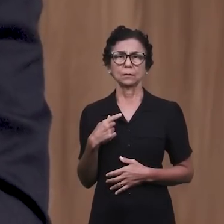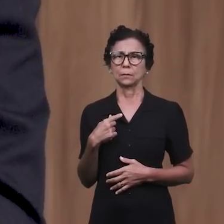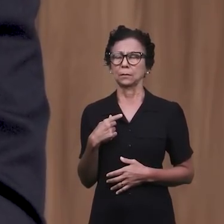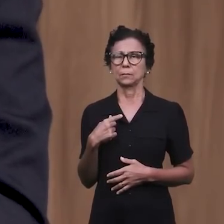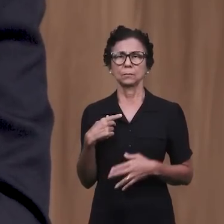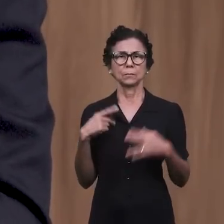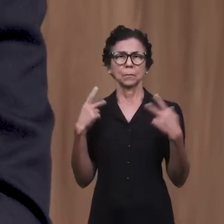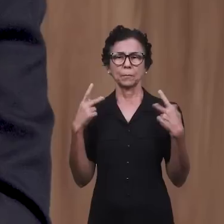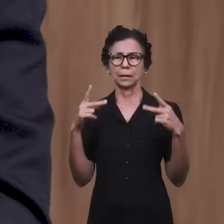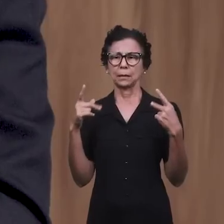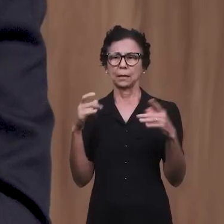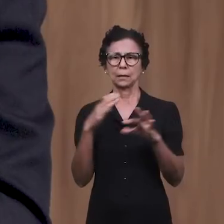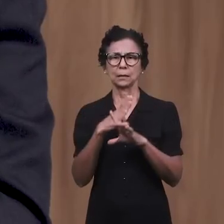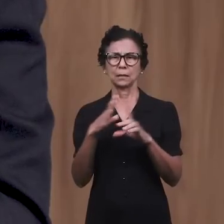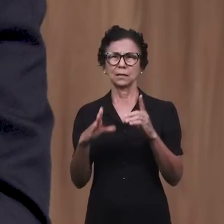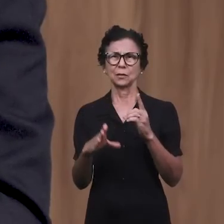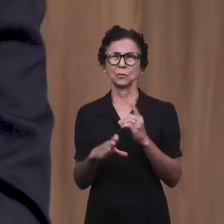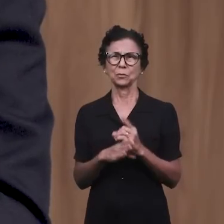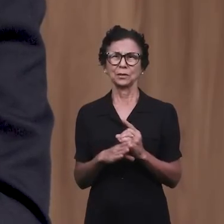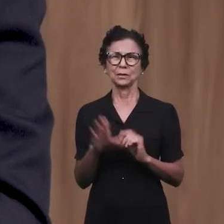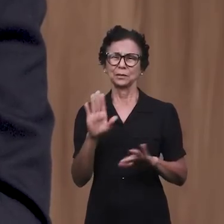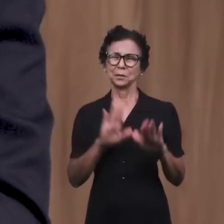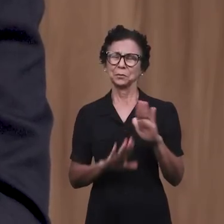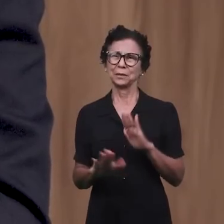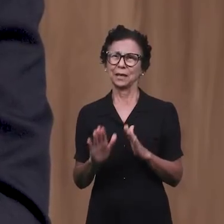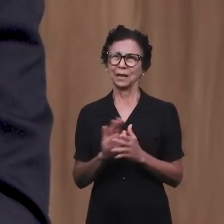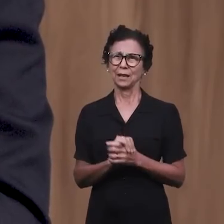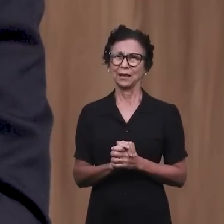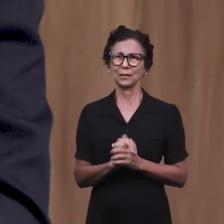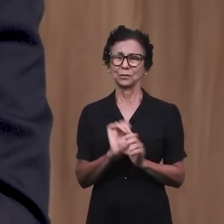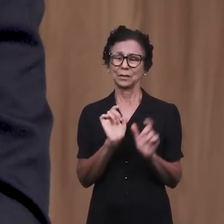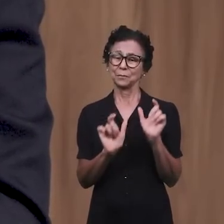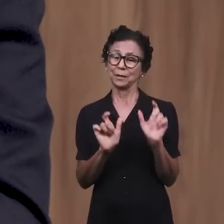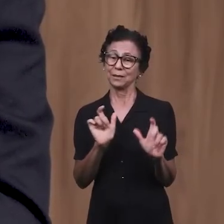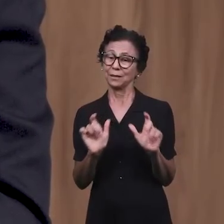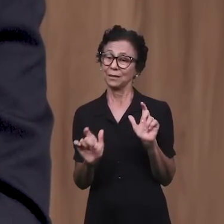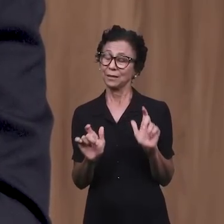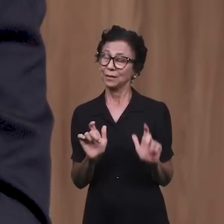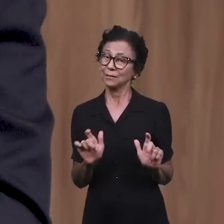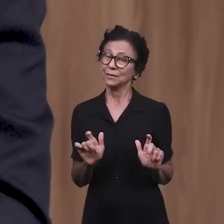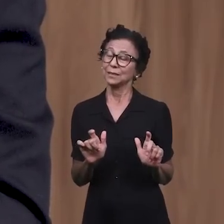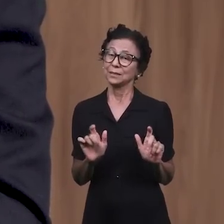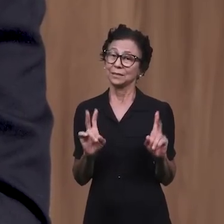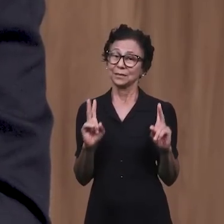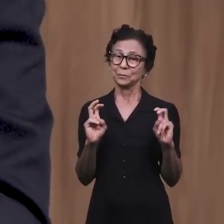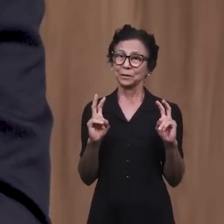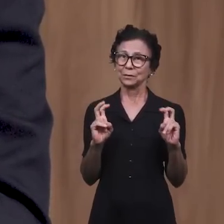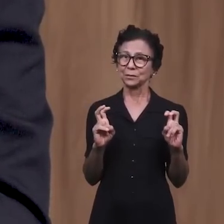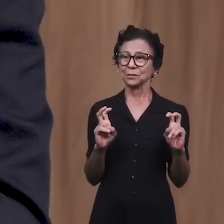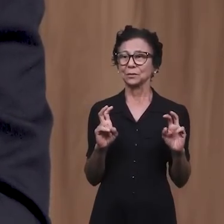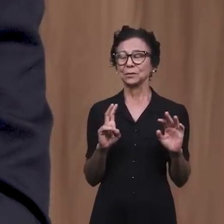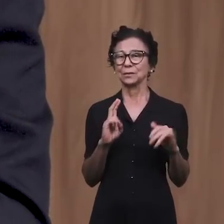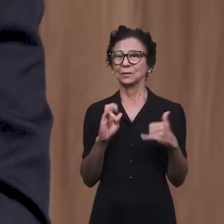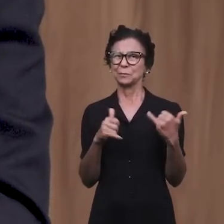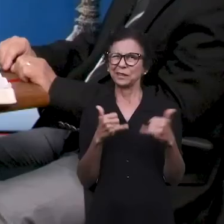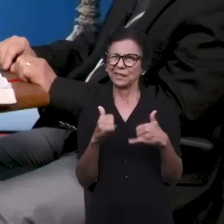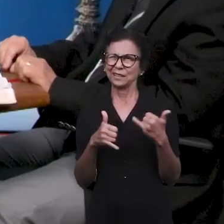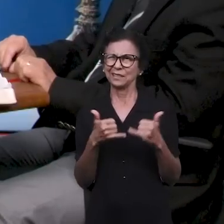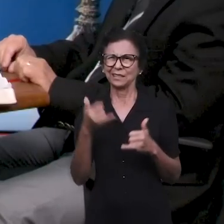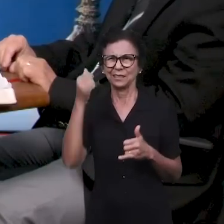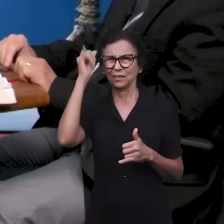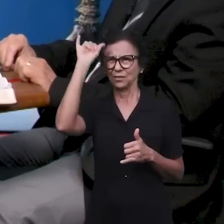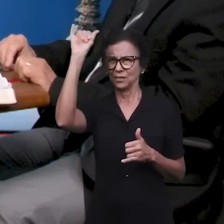sepultamento de um irmão, fazer certas abordagens, especialmente o palavreado, né? As expressões usadas. Brincadeira,